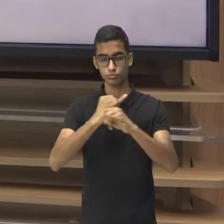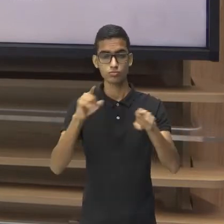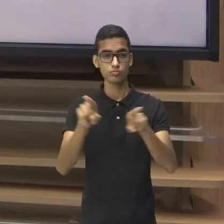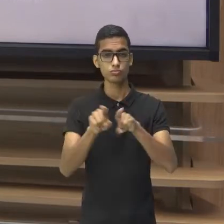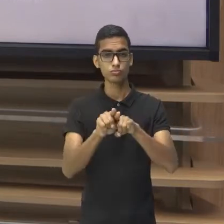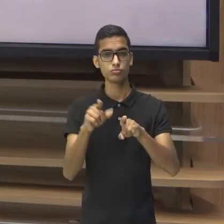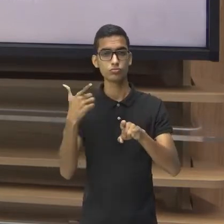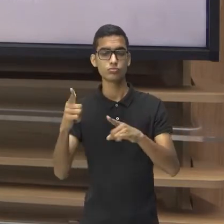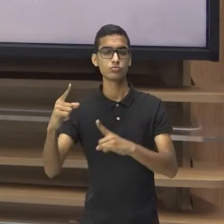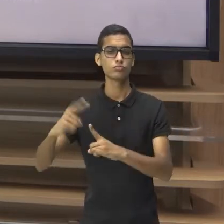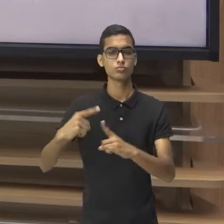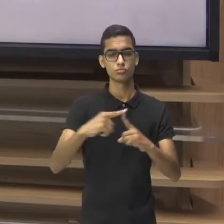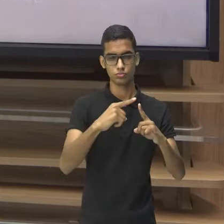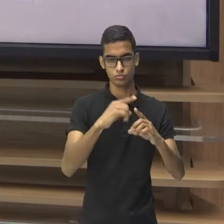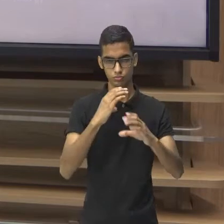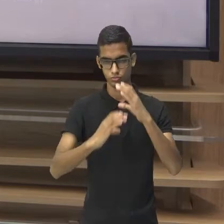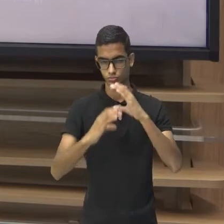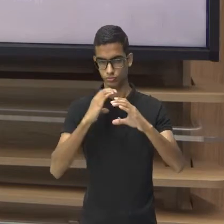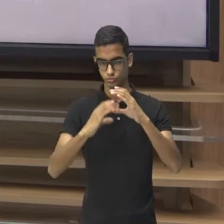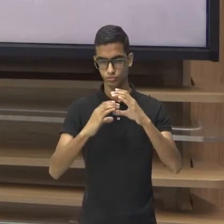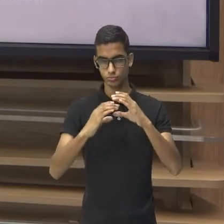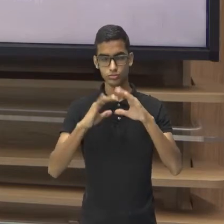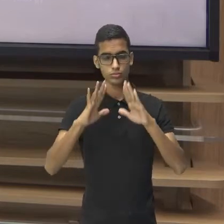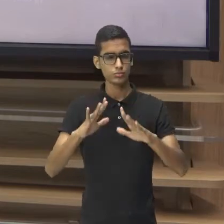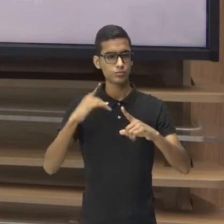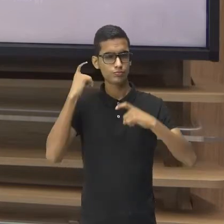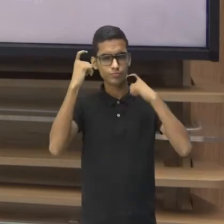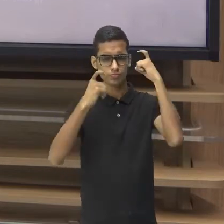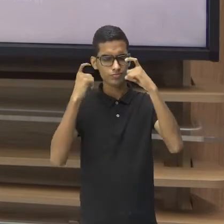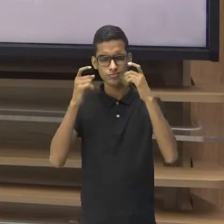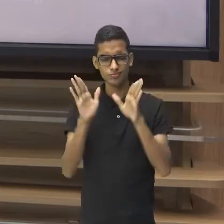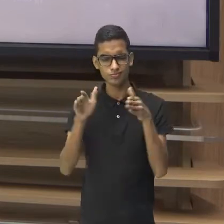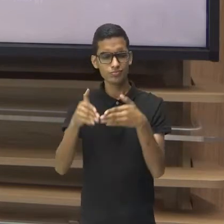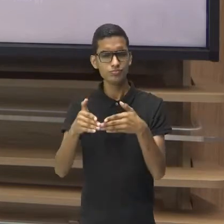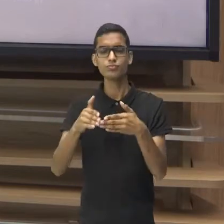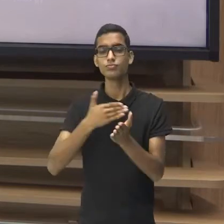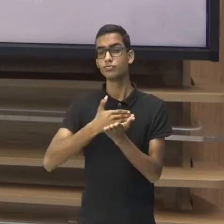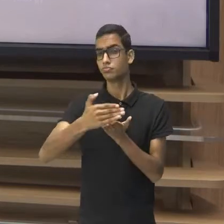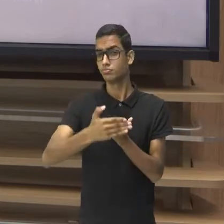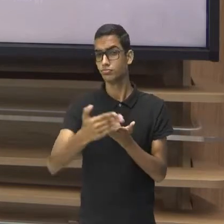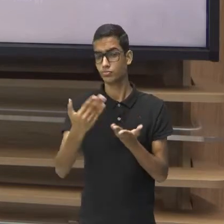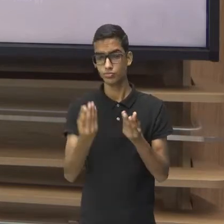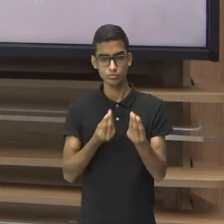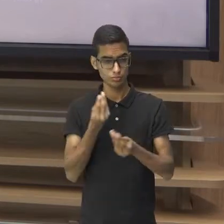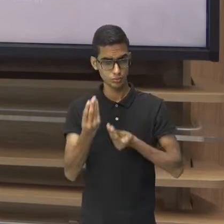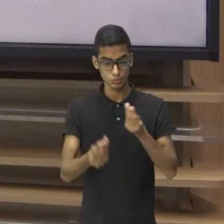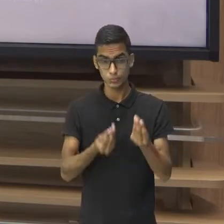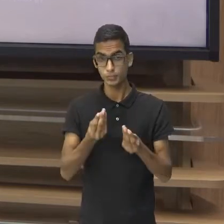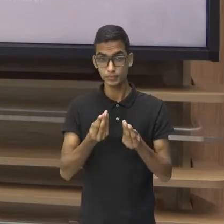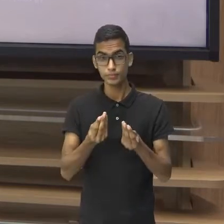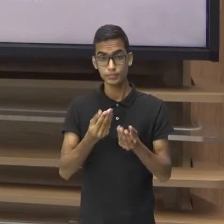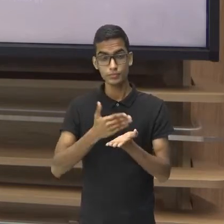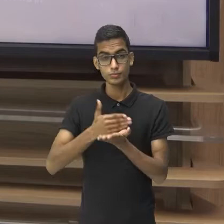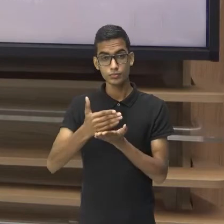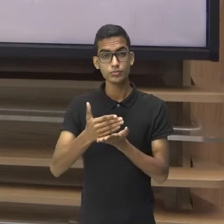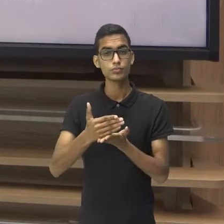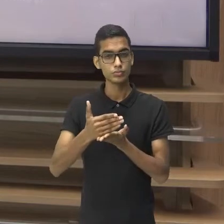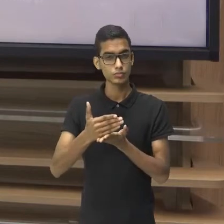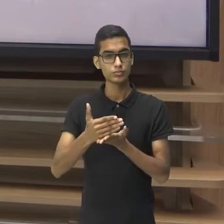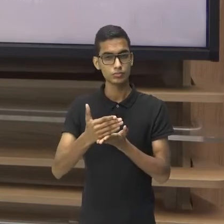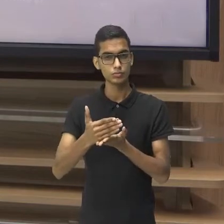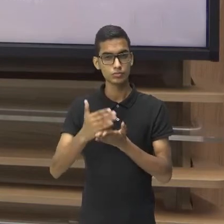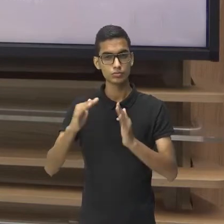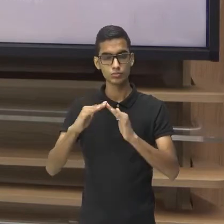de comunicação. Mas essa preocupação, ela se iniciou com a chamada Escola